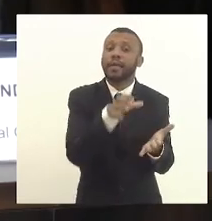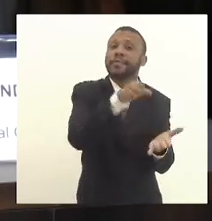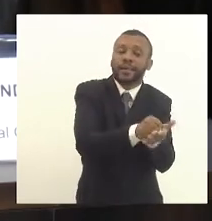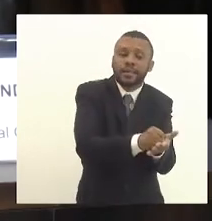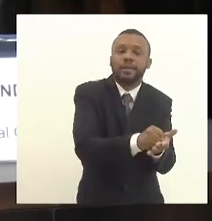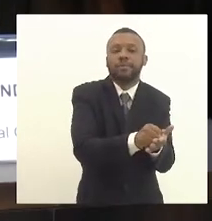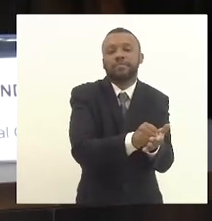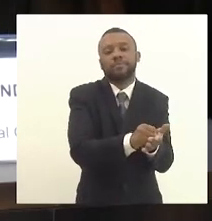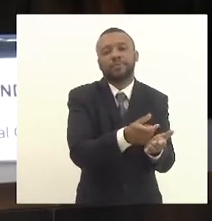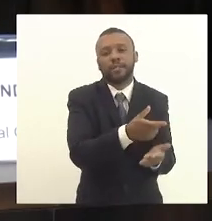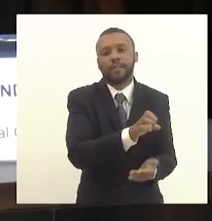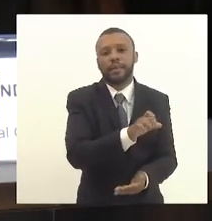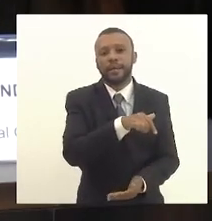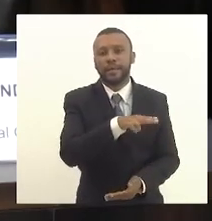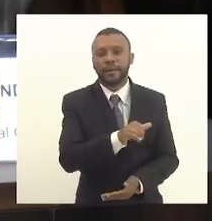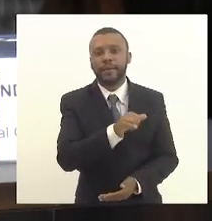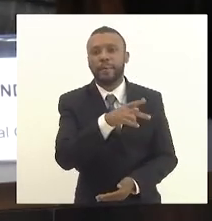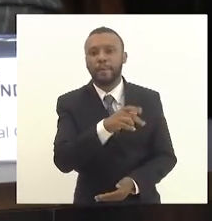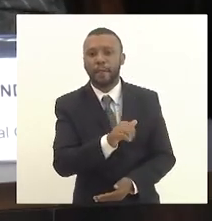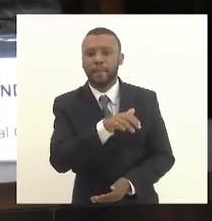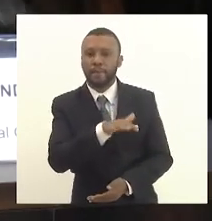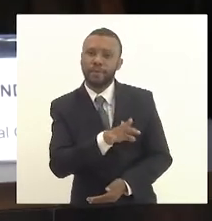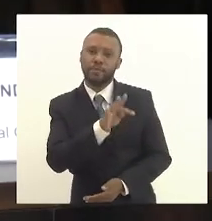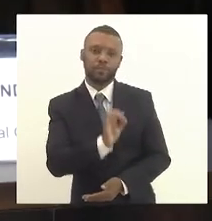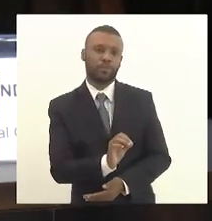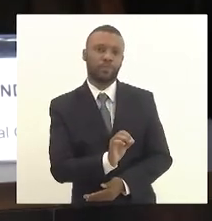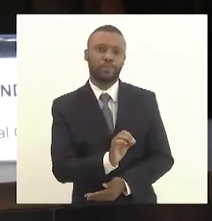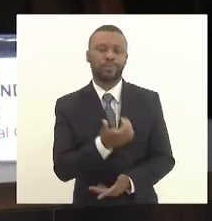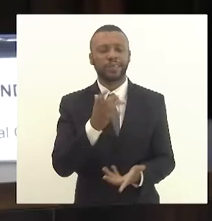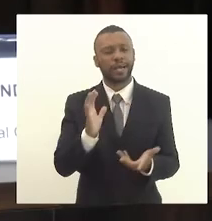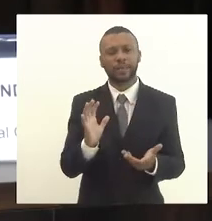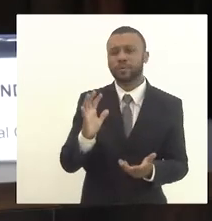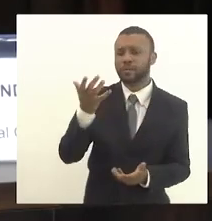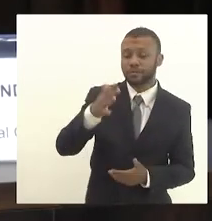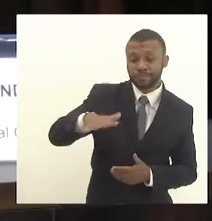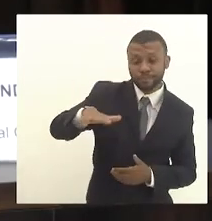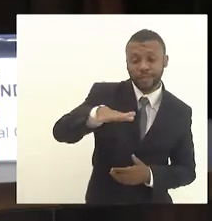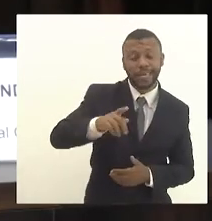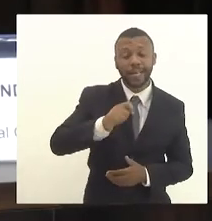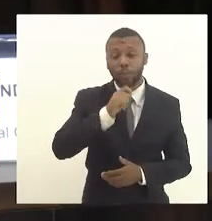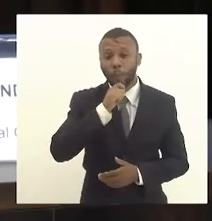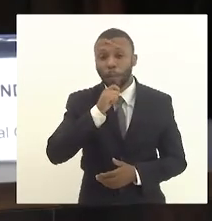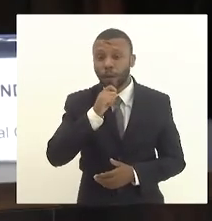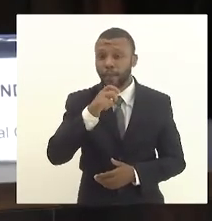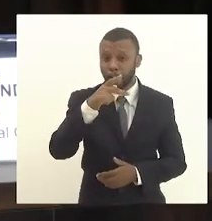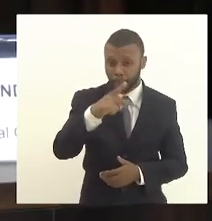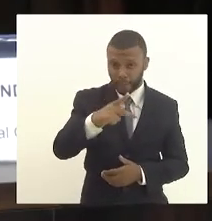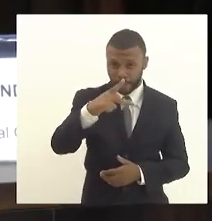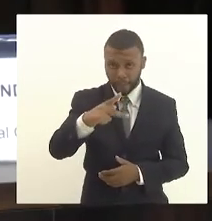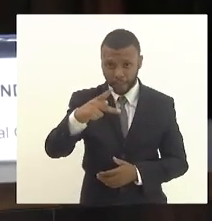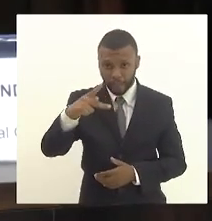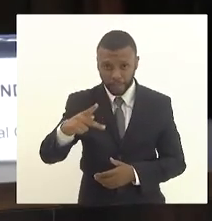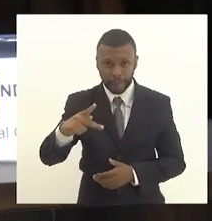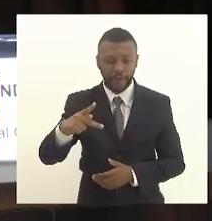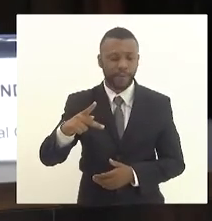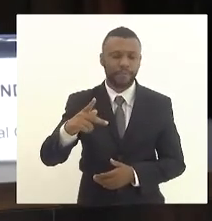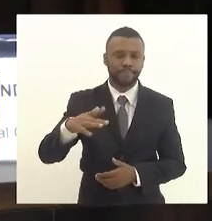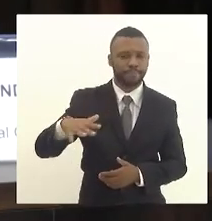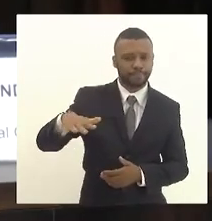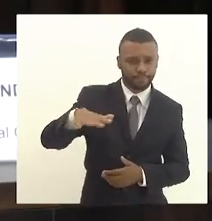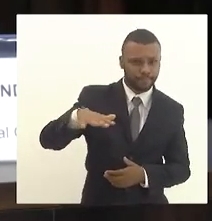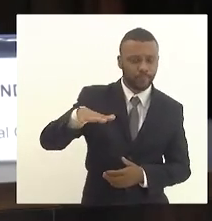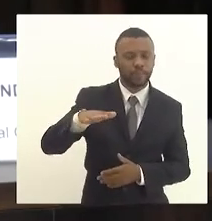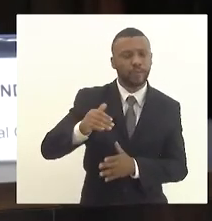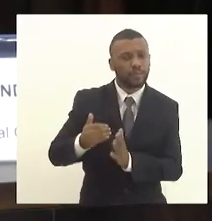né? E na situação das cidades que ainda não possuem PPPs ali ou projetos, ou estão iniciando